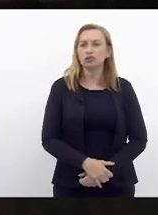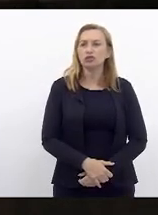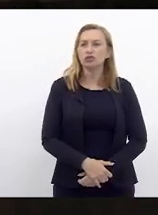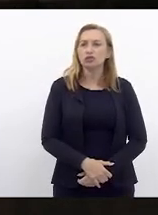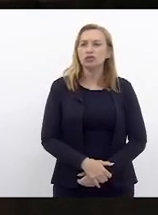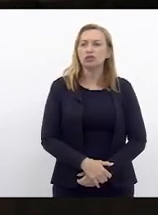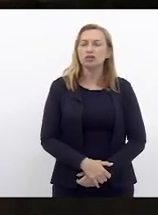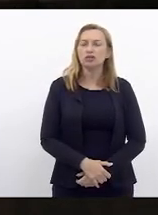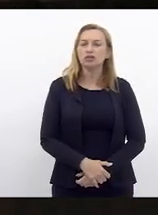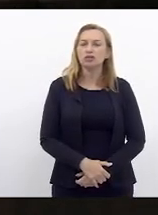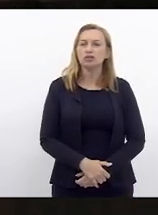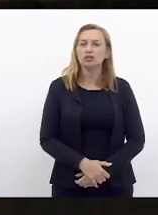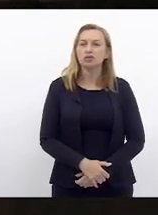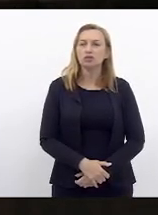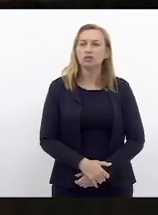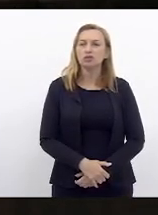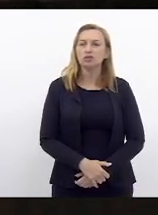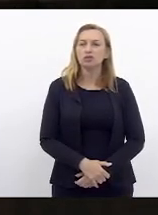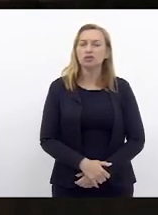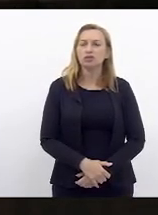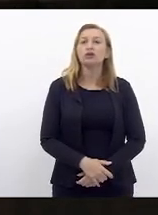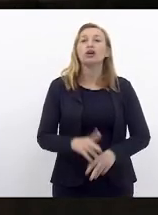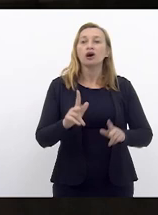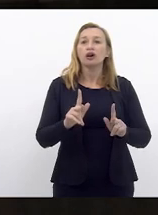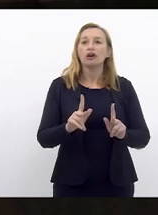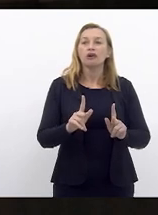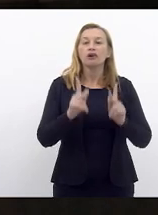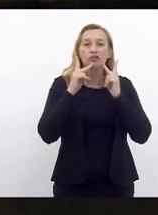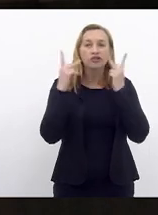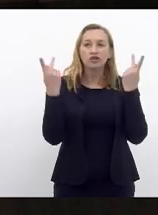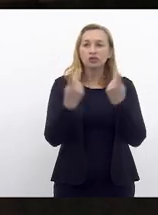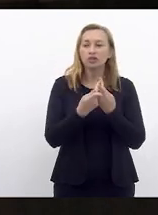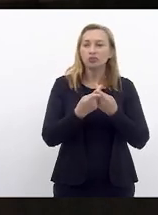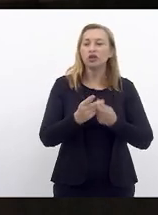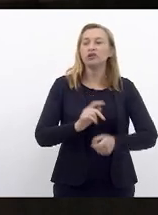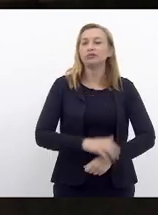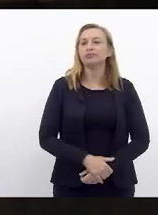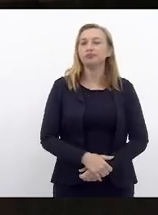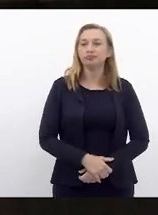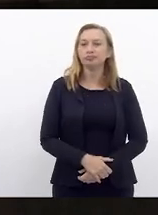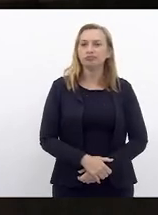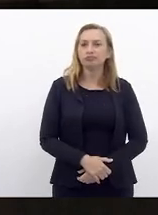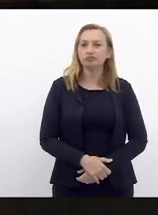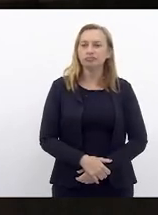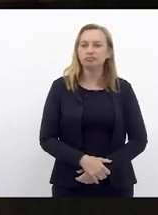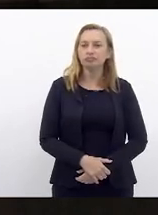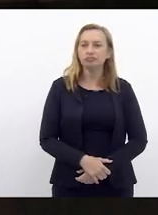Deputado Valdeci Vando Família. Deputado Vando Família.